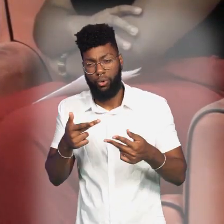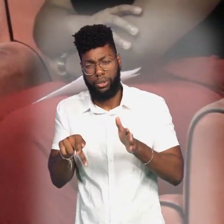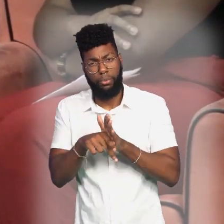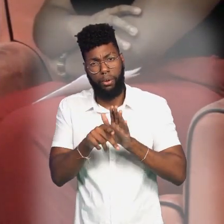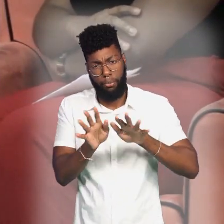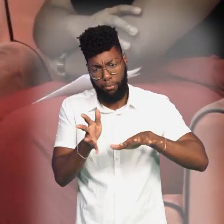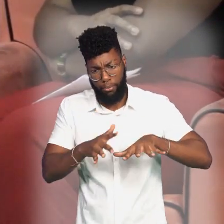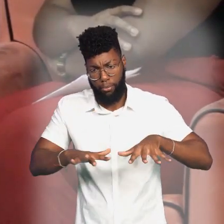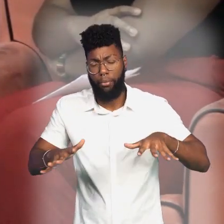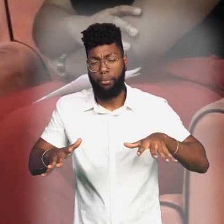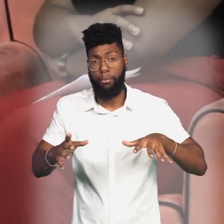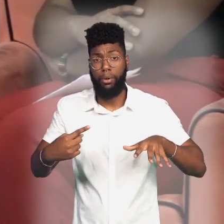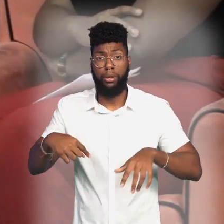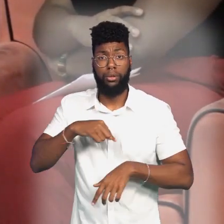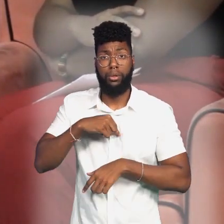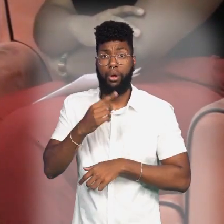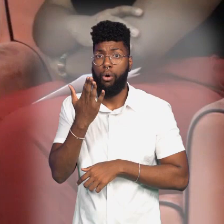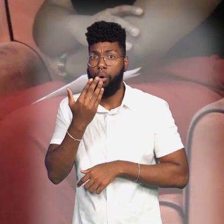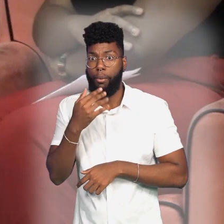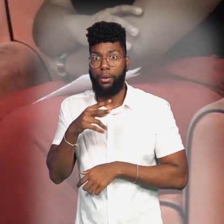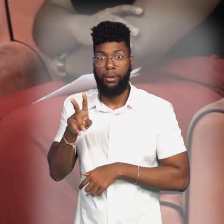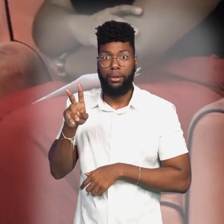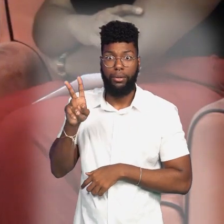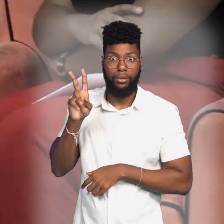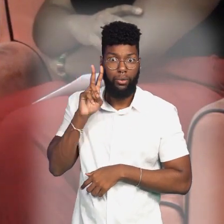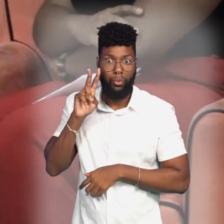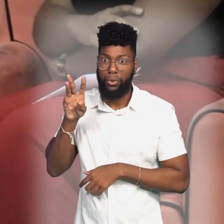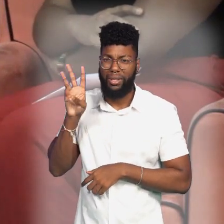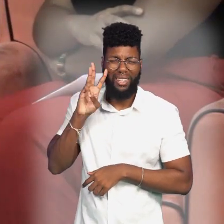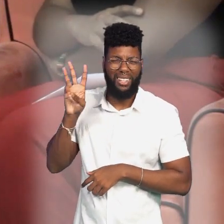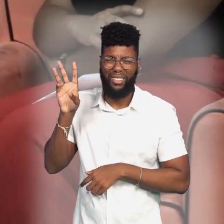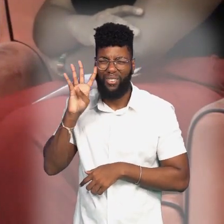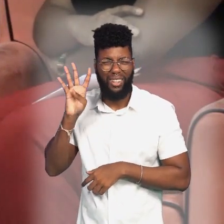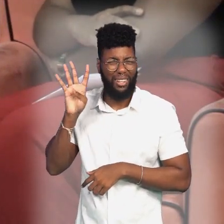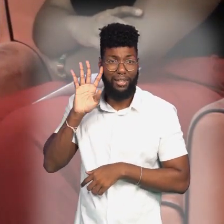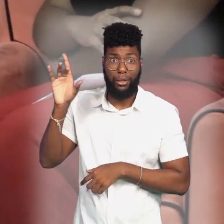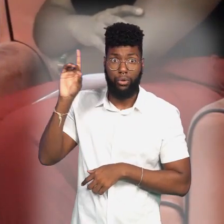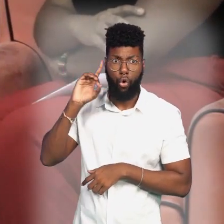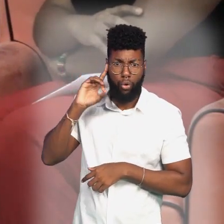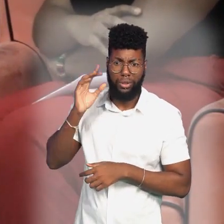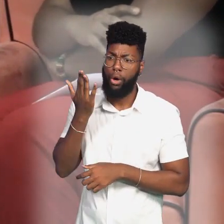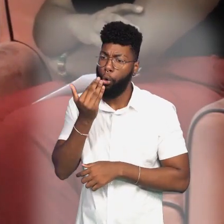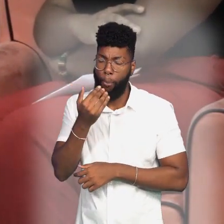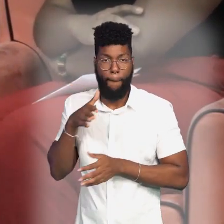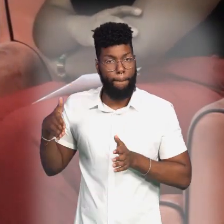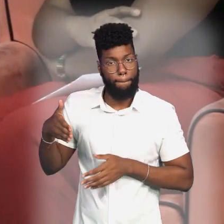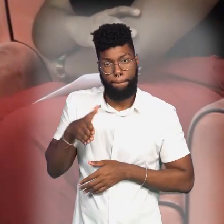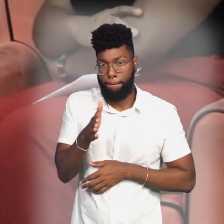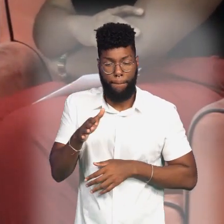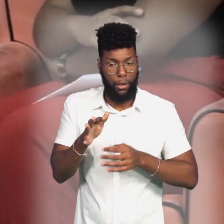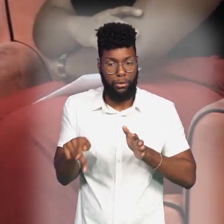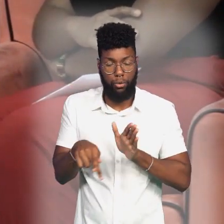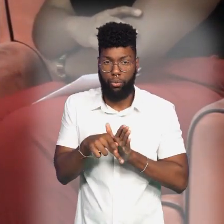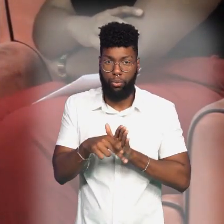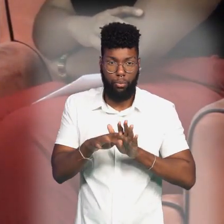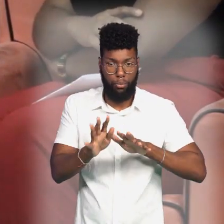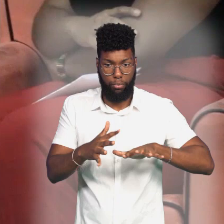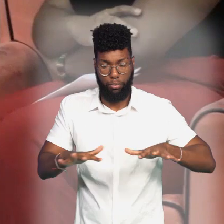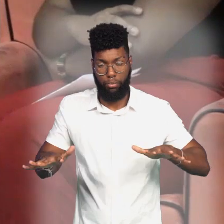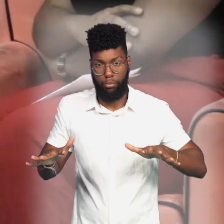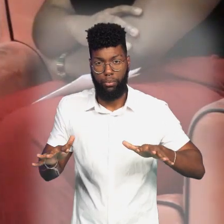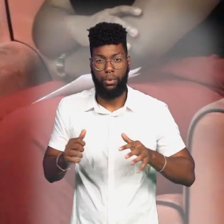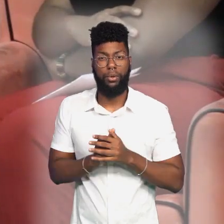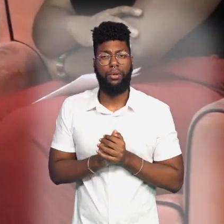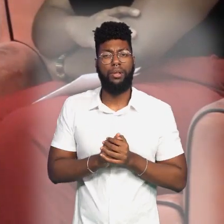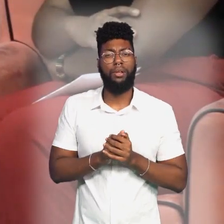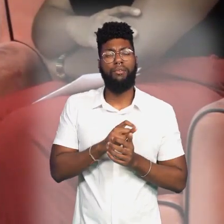segunda a segunda, tanto no almoço quanto na janta. Claro, são pratos que você só come no almoço, outro